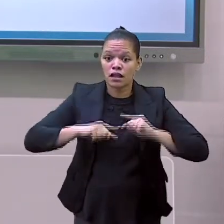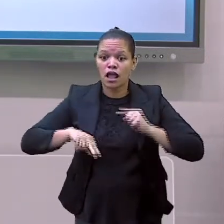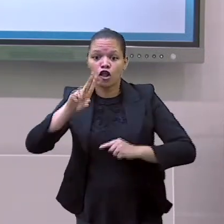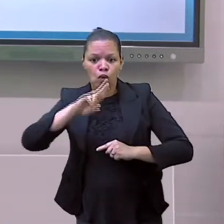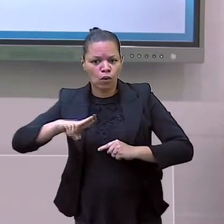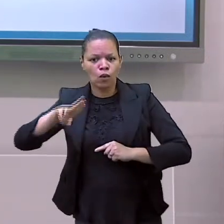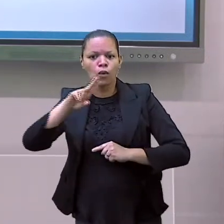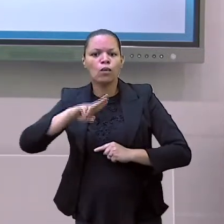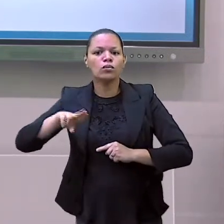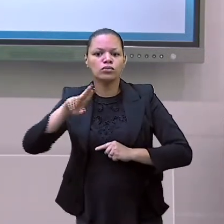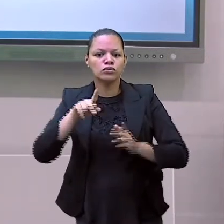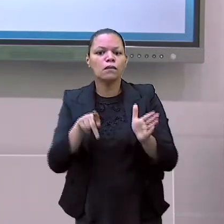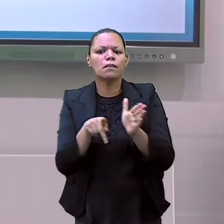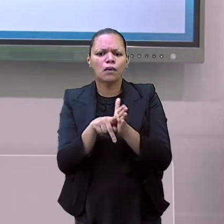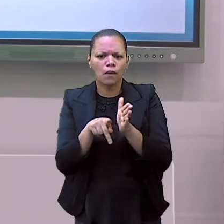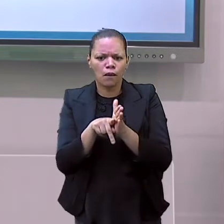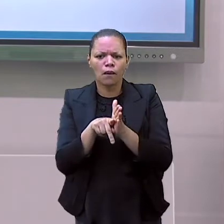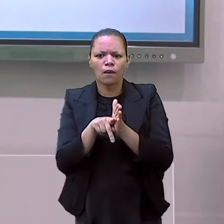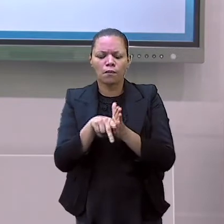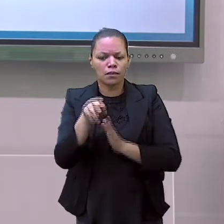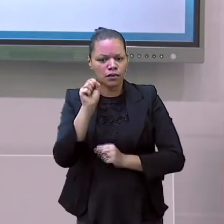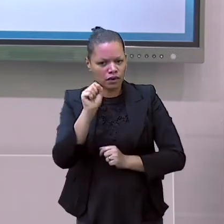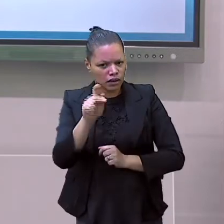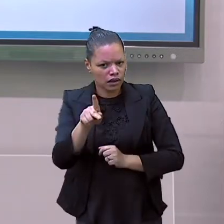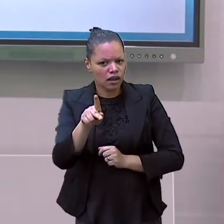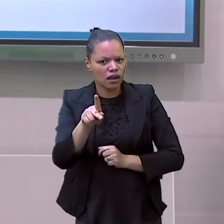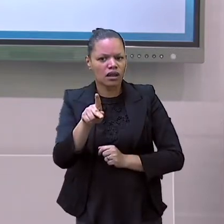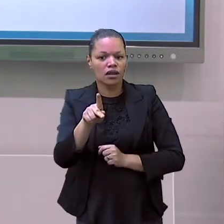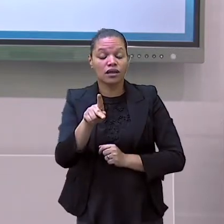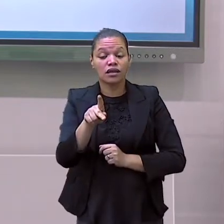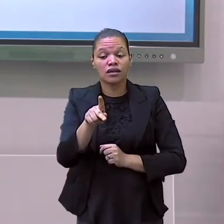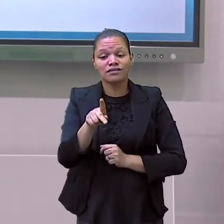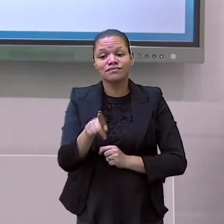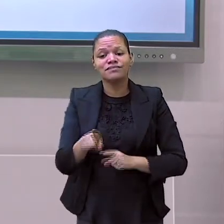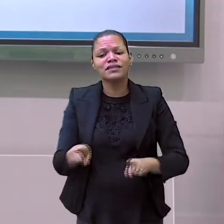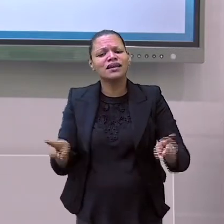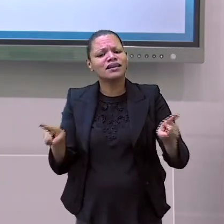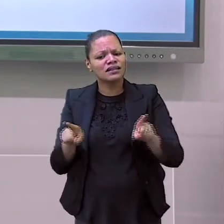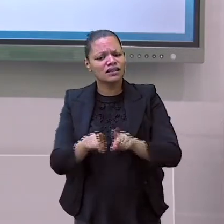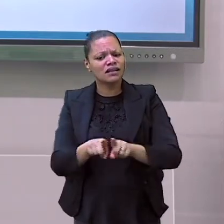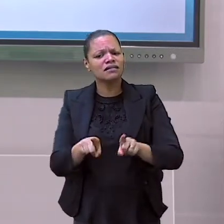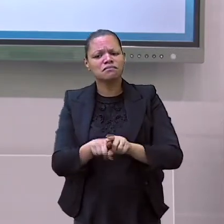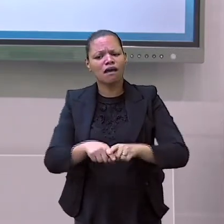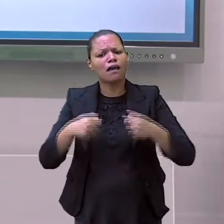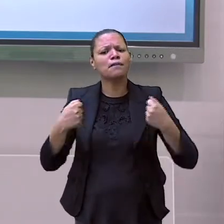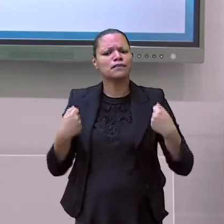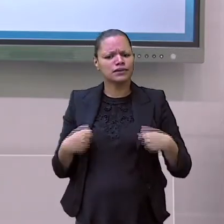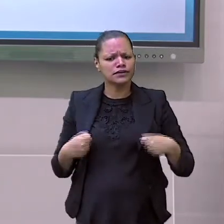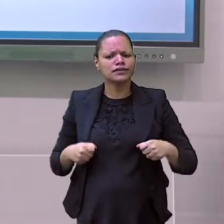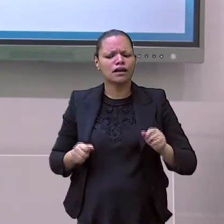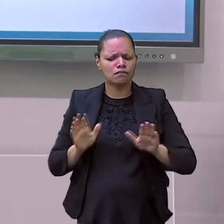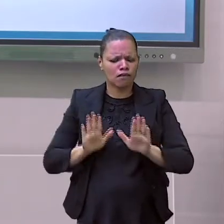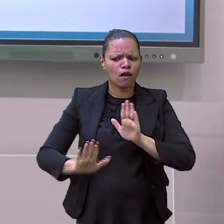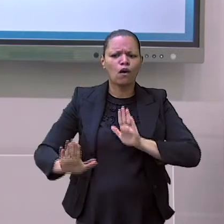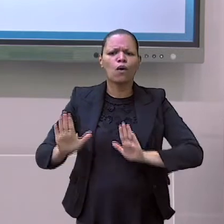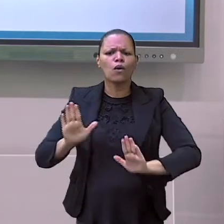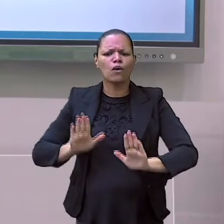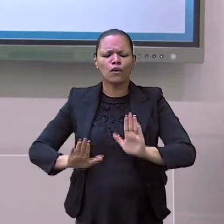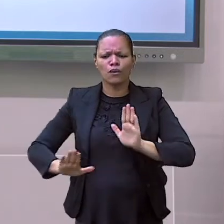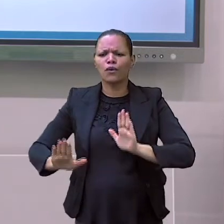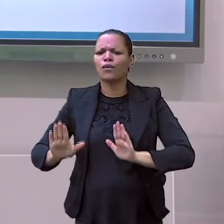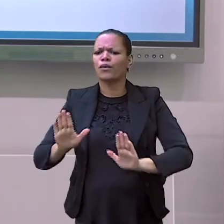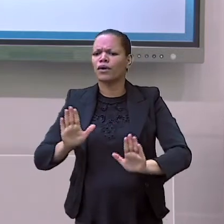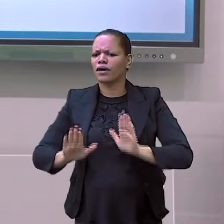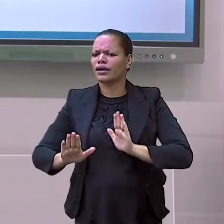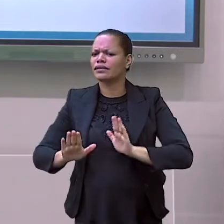outra pessoa estar utilizando. Além da falta de higiene, nós temos também a medida aí do